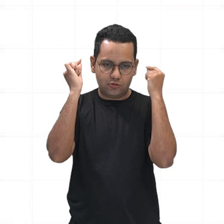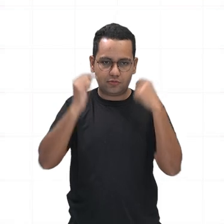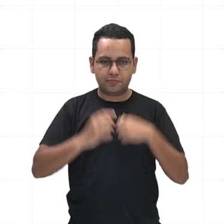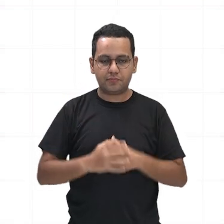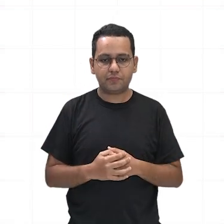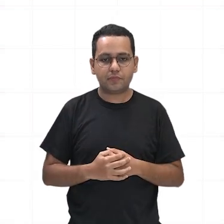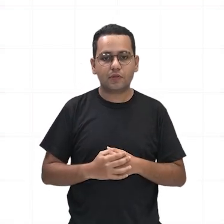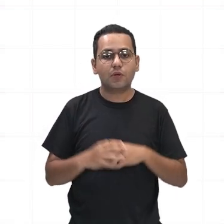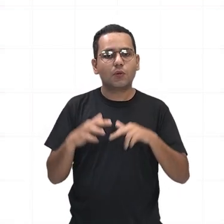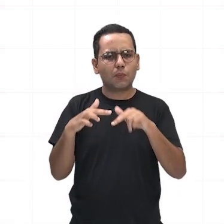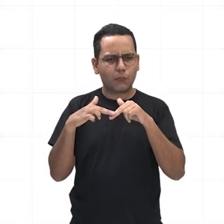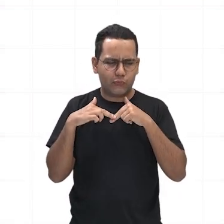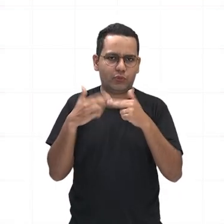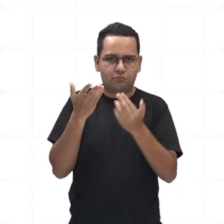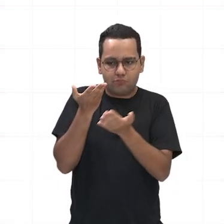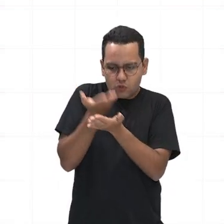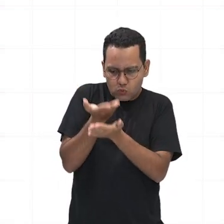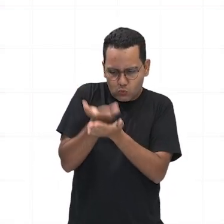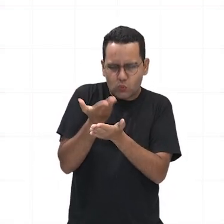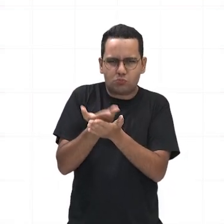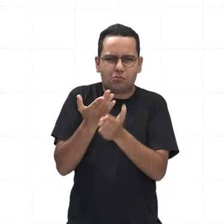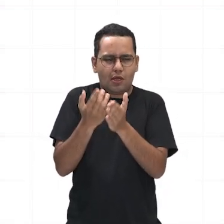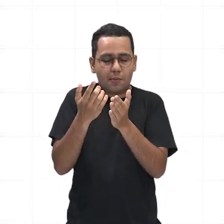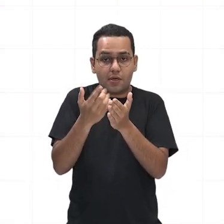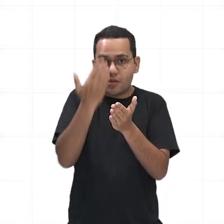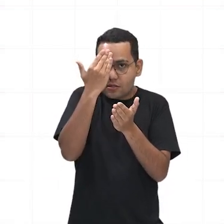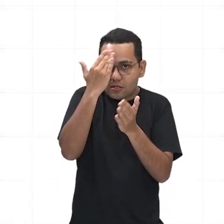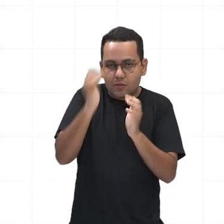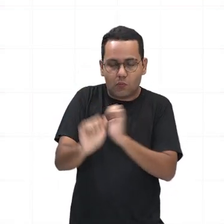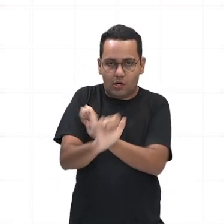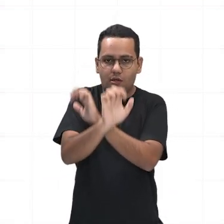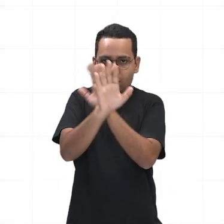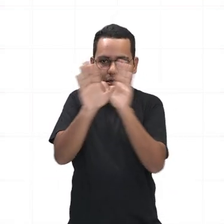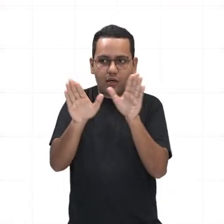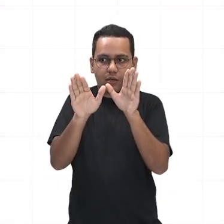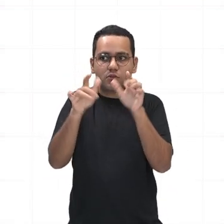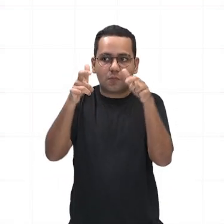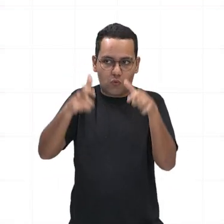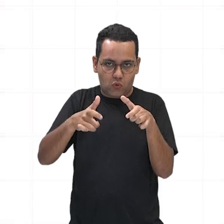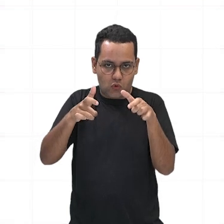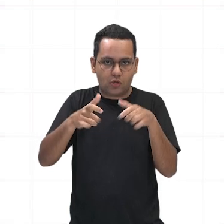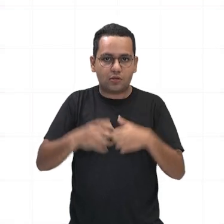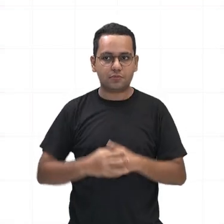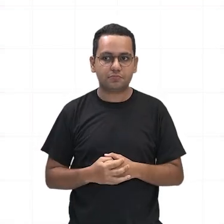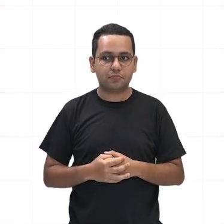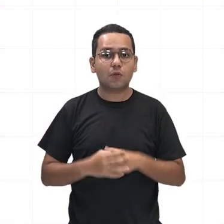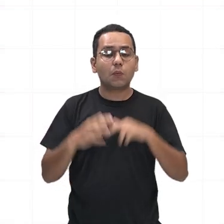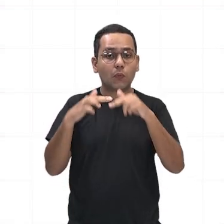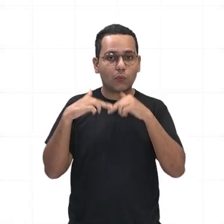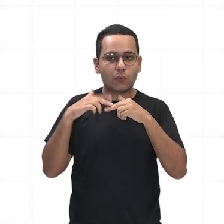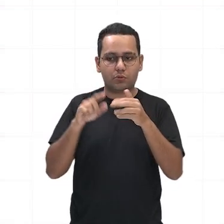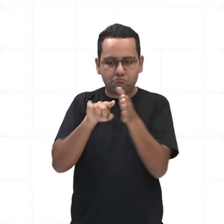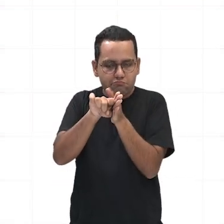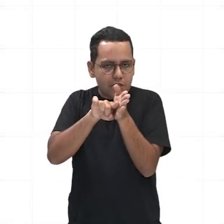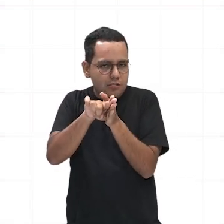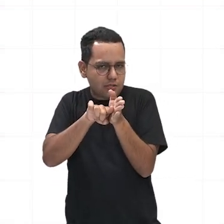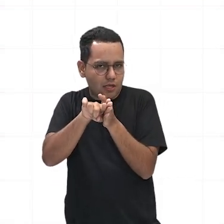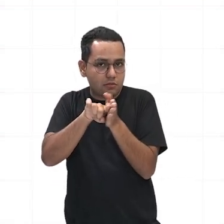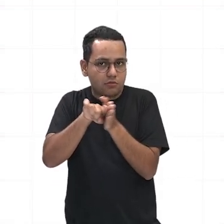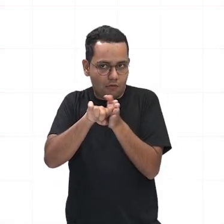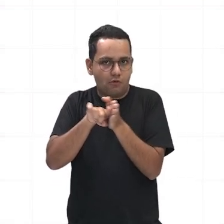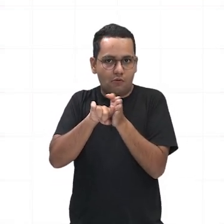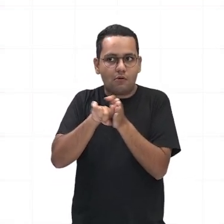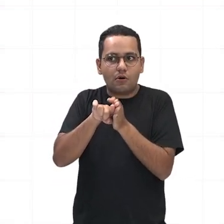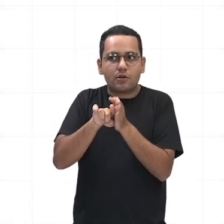a gente então melhor estudar então a história da Grécia Antiga, os historiadores a dividiram em